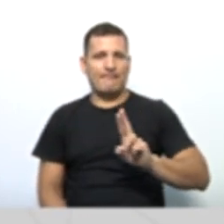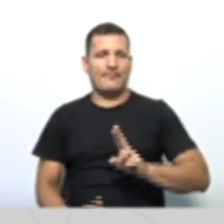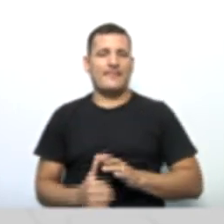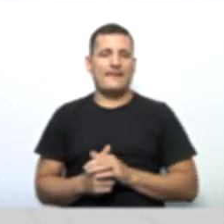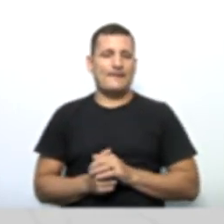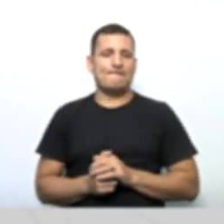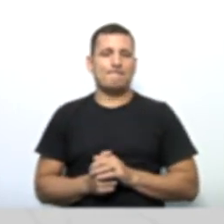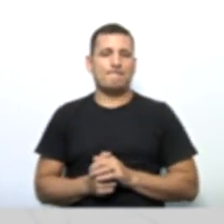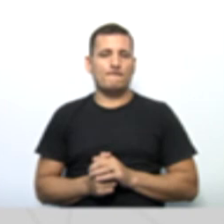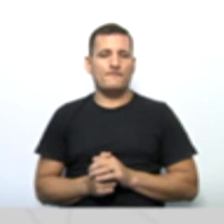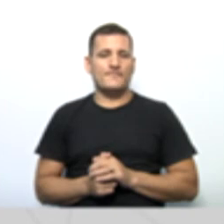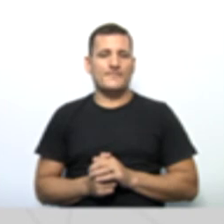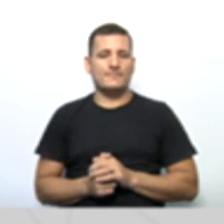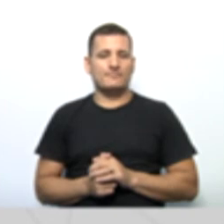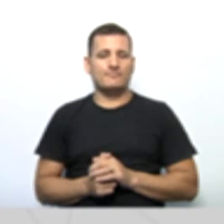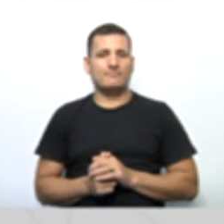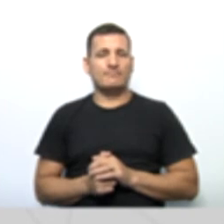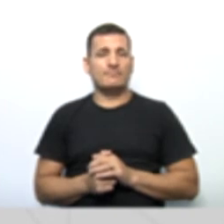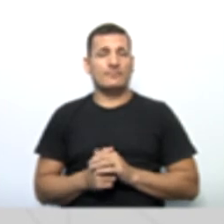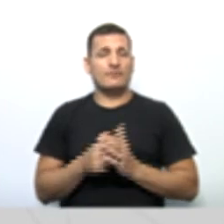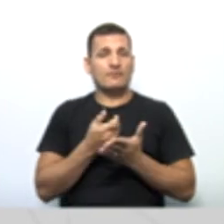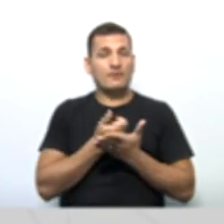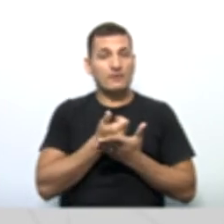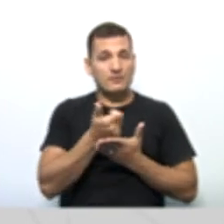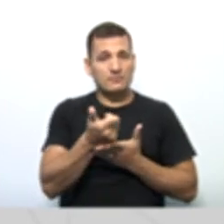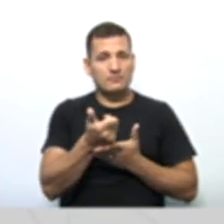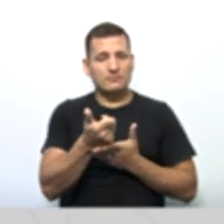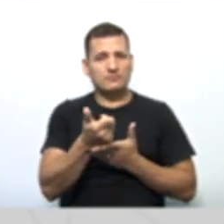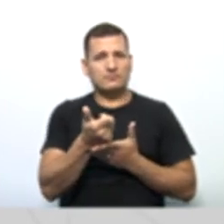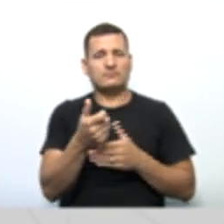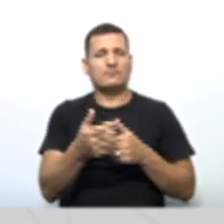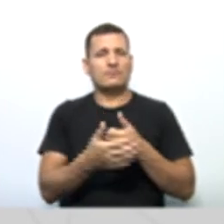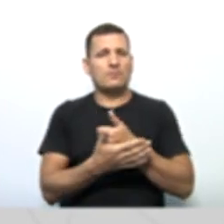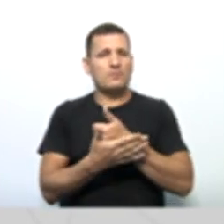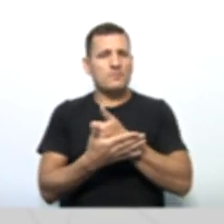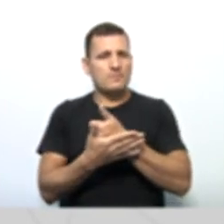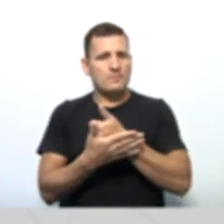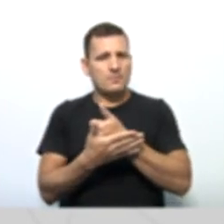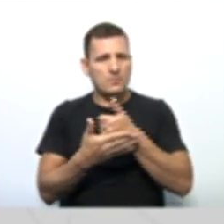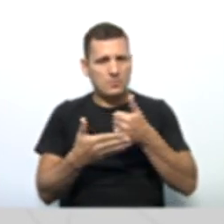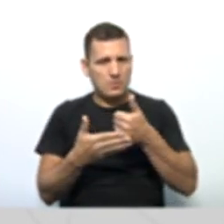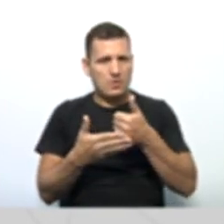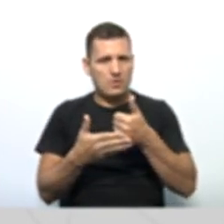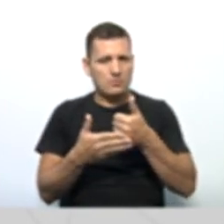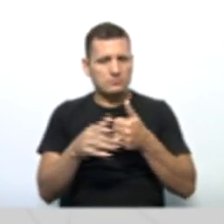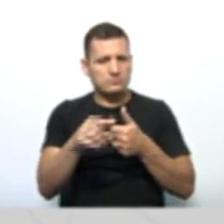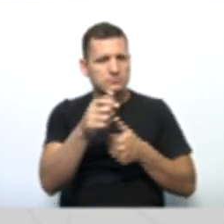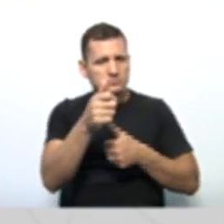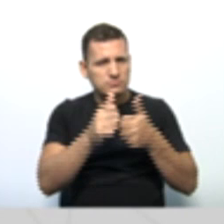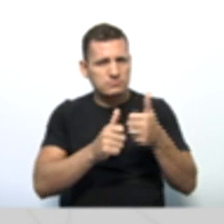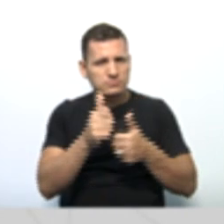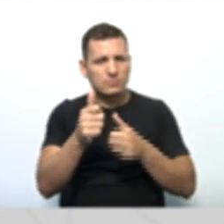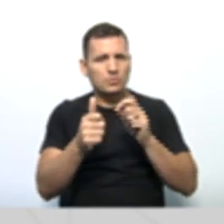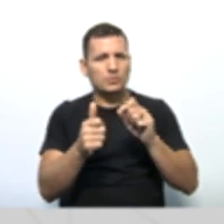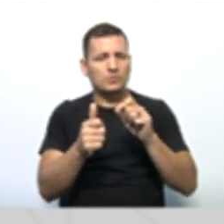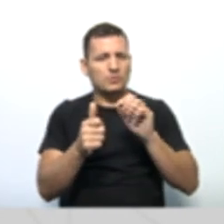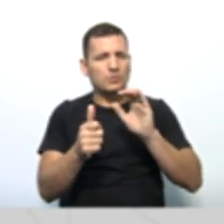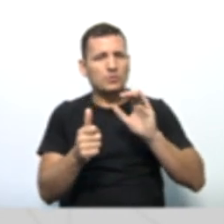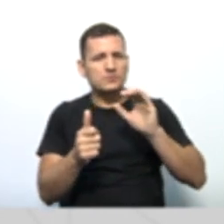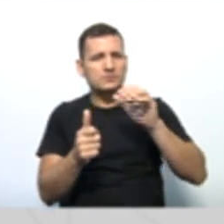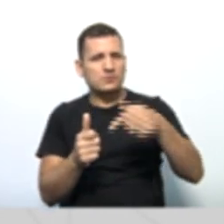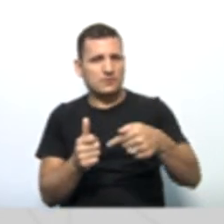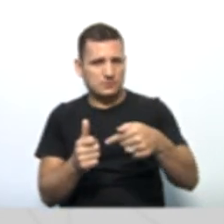utilitarista. Ou seja, a ação moral ela vai ser avaliada pelas consequências, pelos resultados